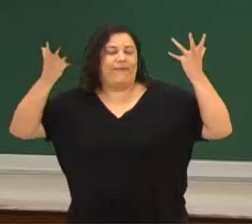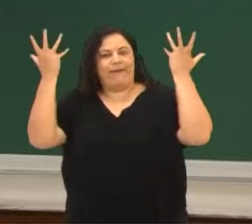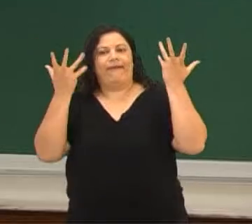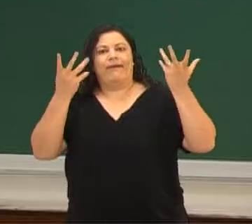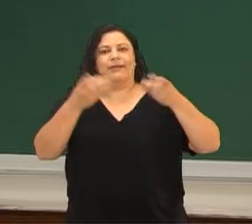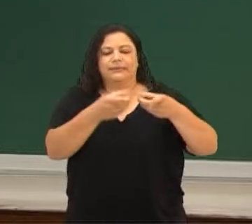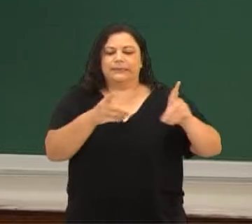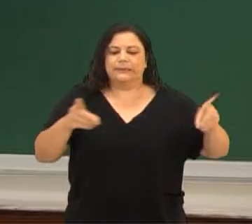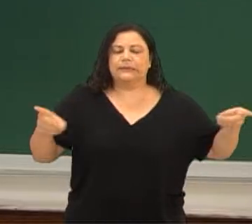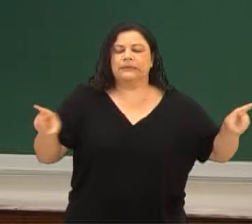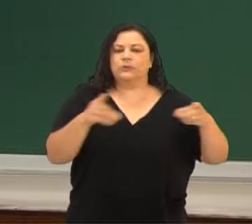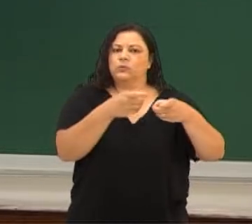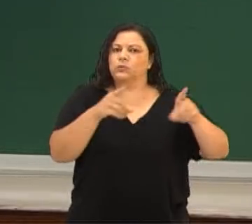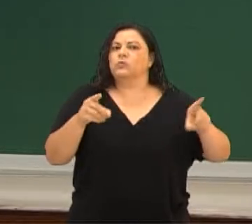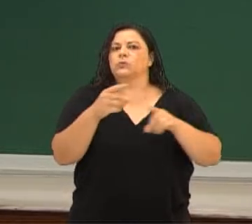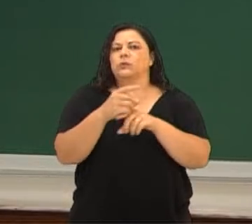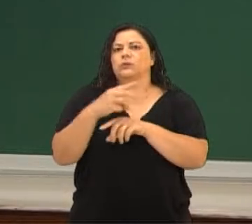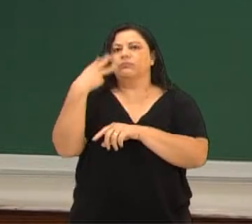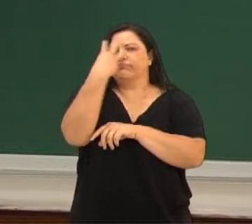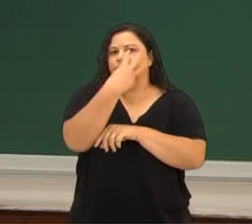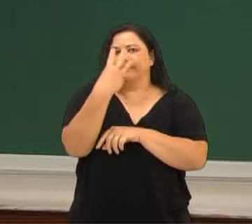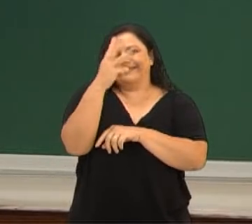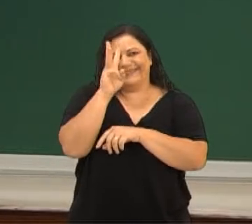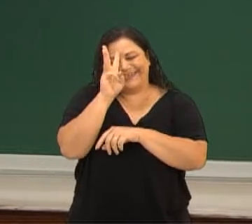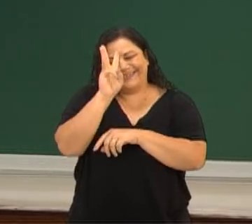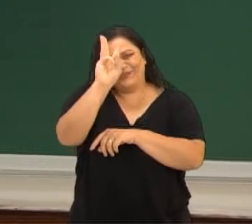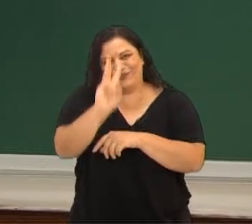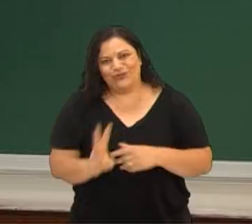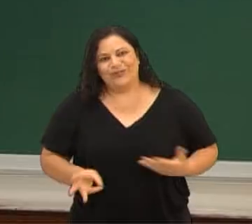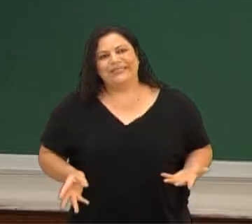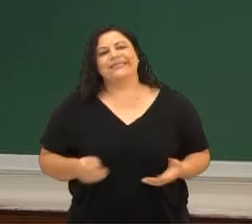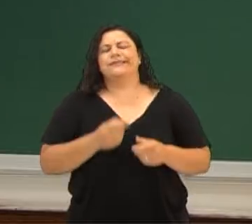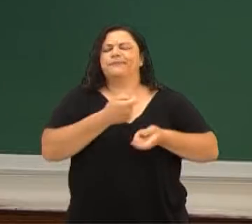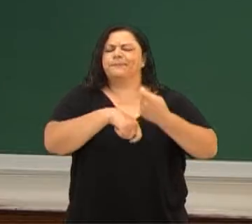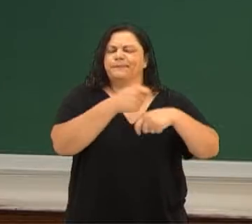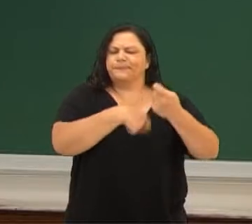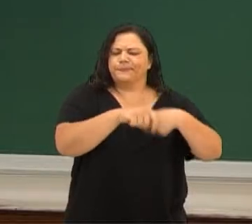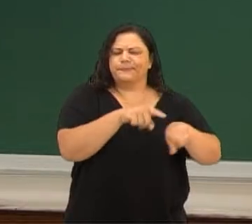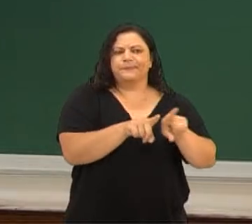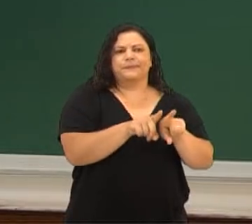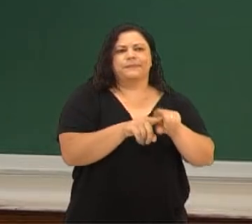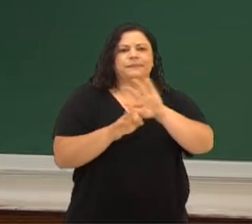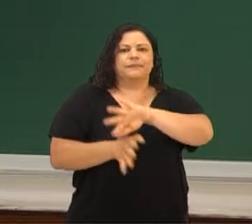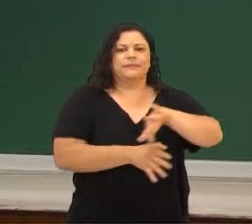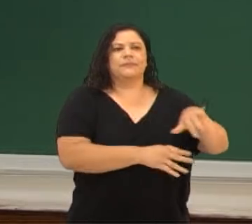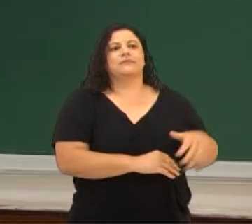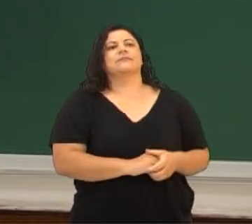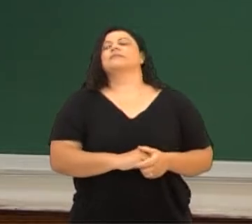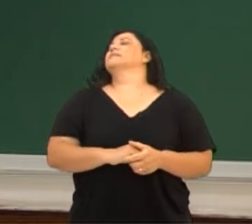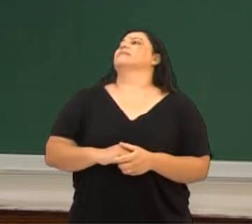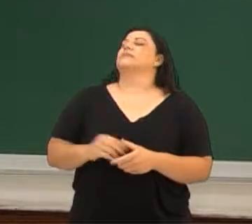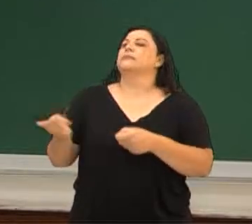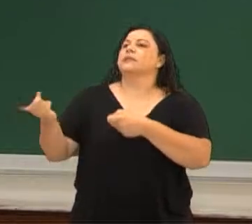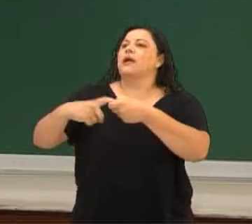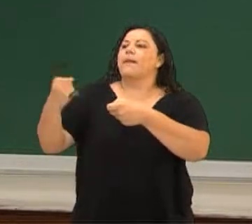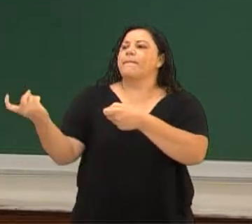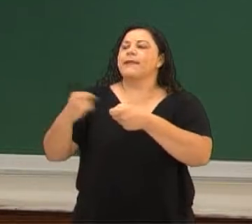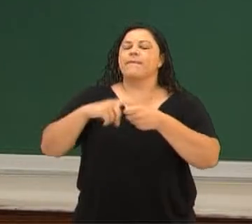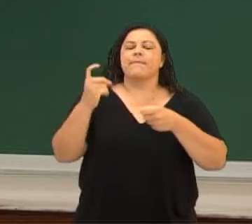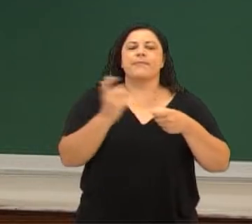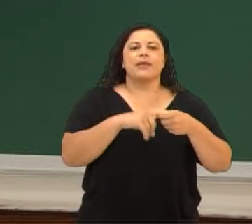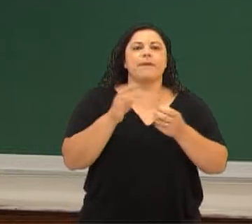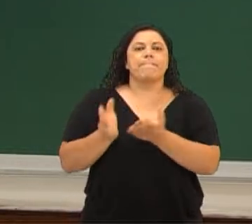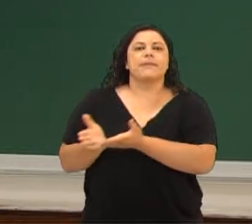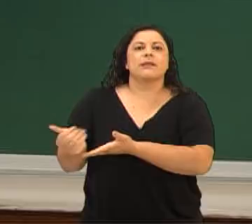vão também para negociar aí seus produtos pecuários. As parcerias também, vimos com o Brasil,